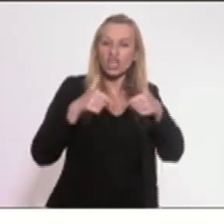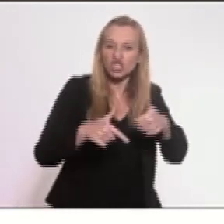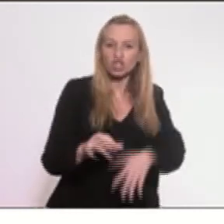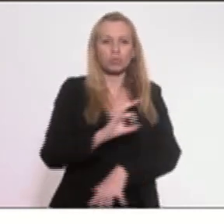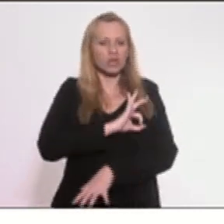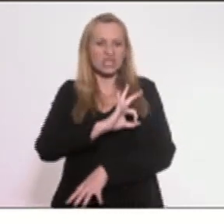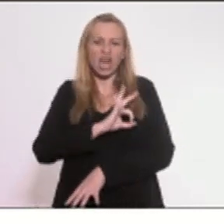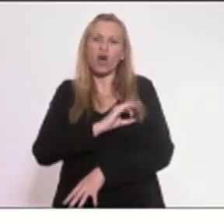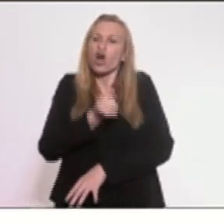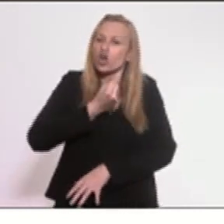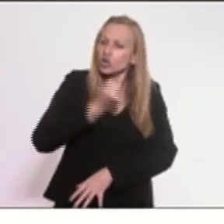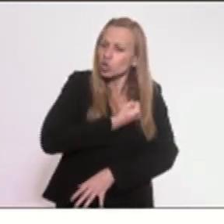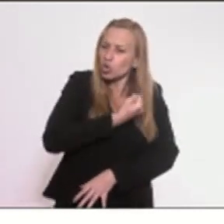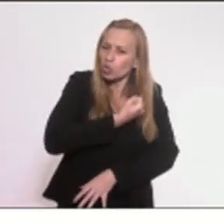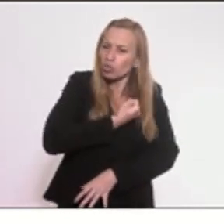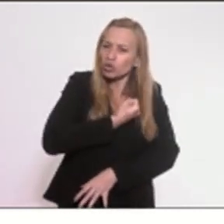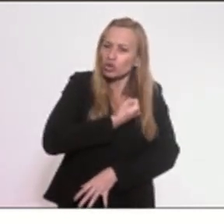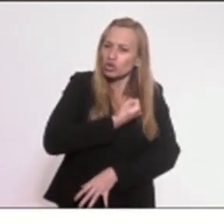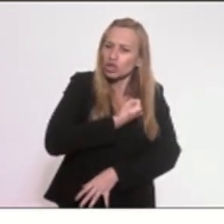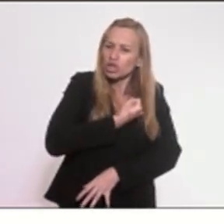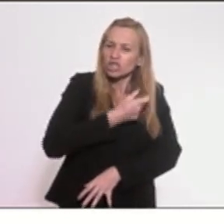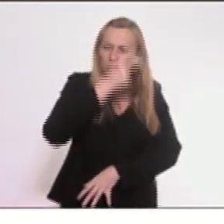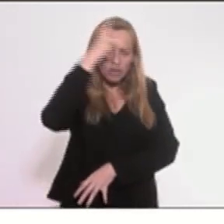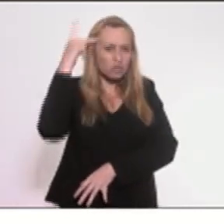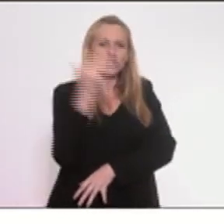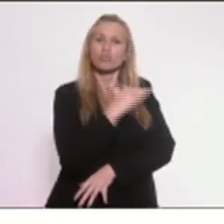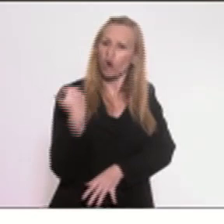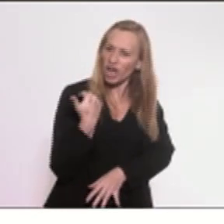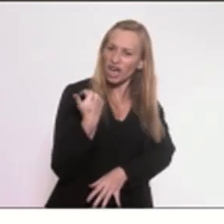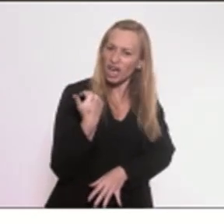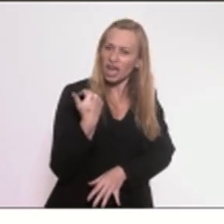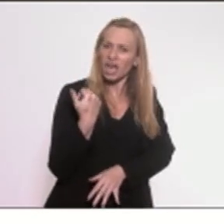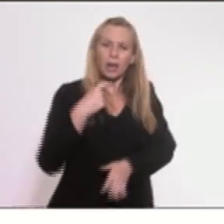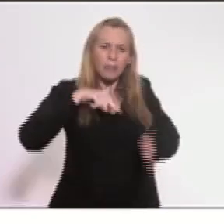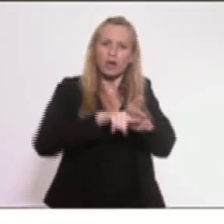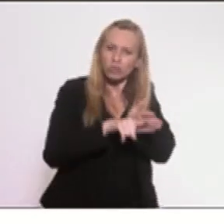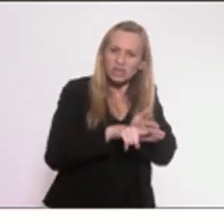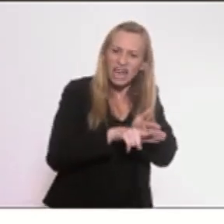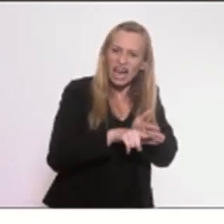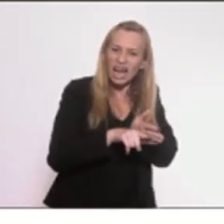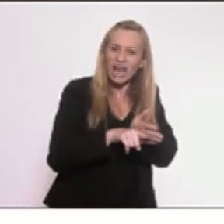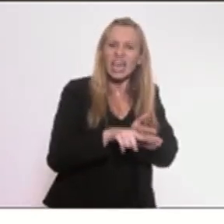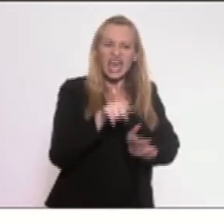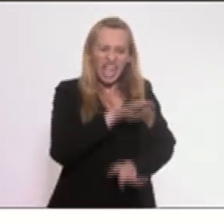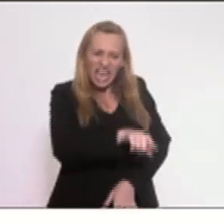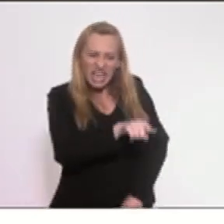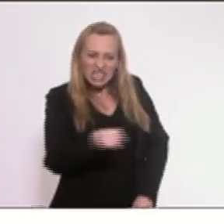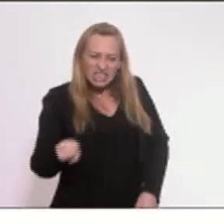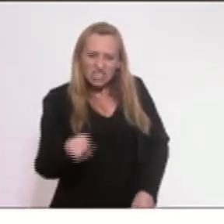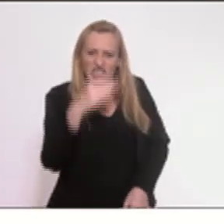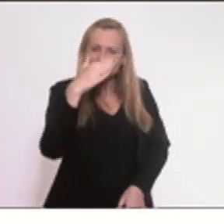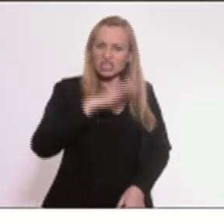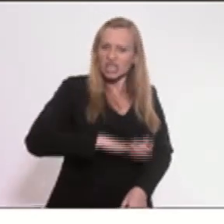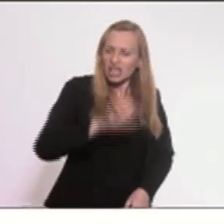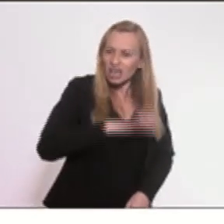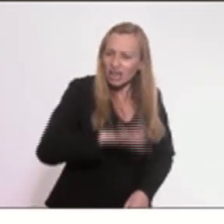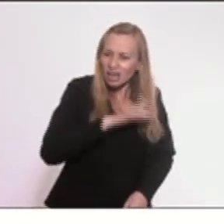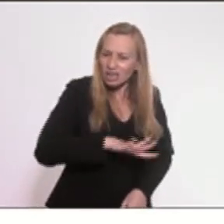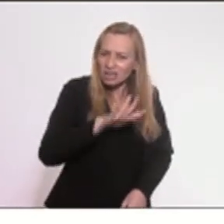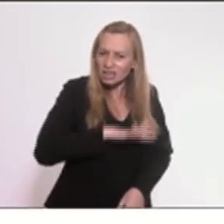chão? Essa é uma pergunta que a gente precisa fazer ao governador do estado. Será que essas crianças não